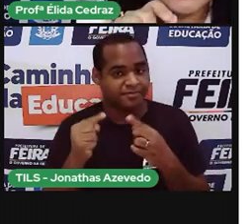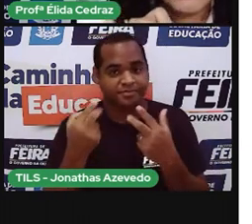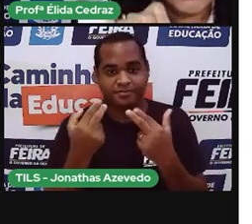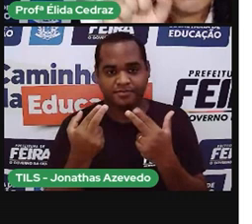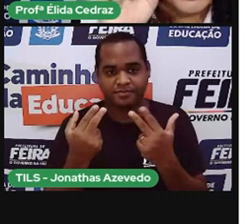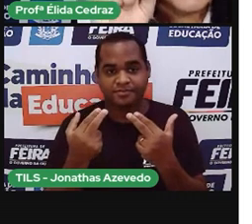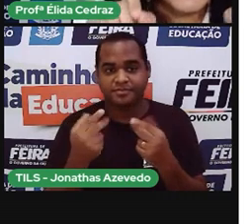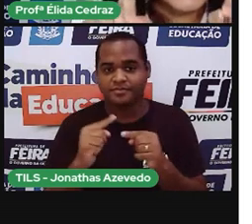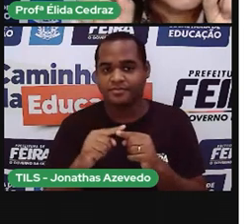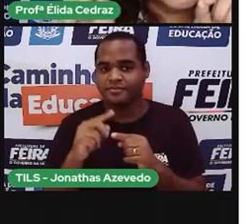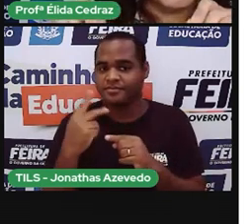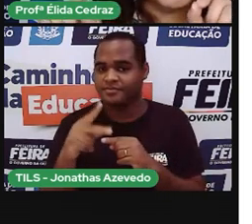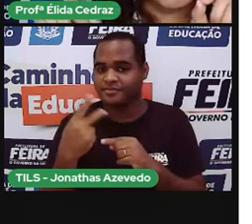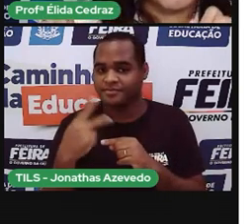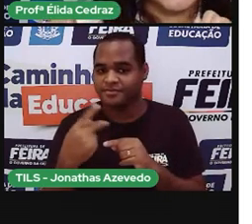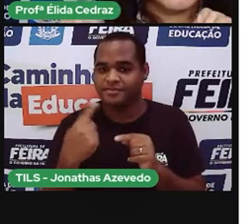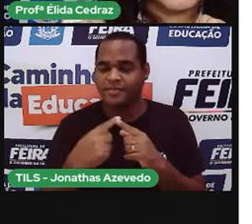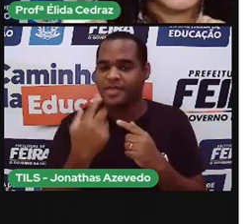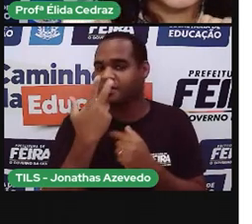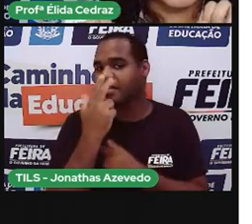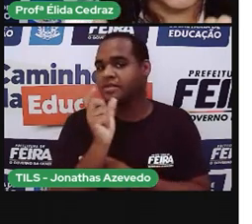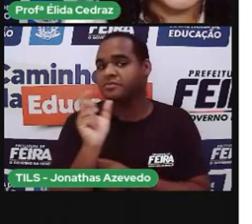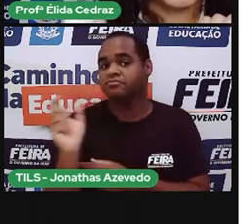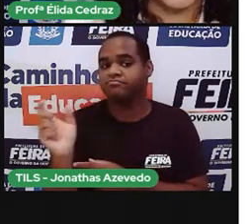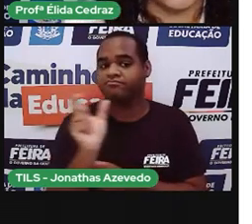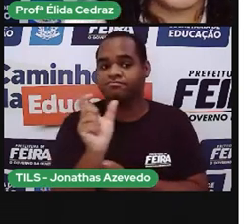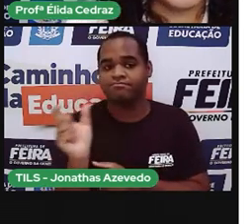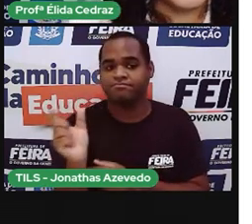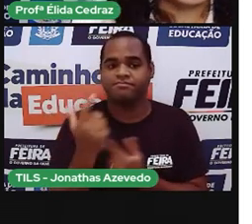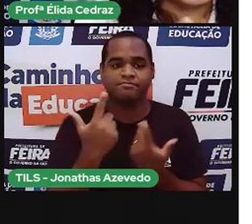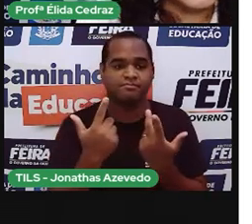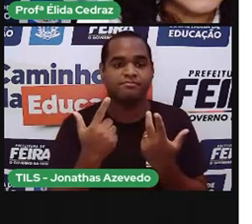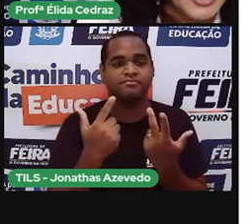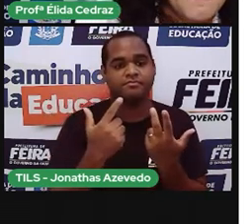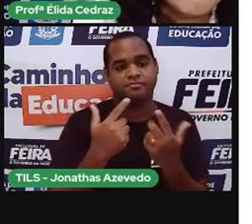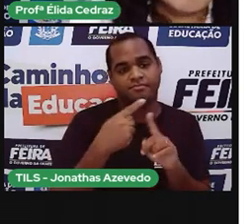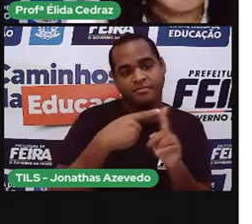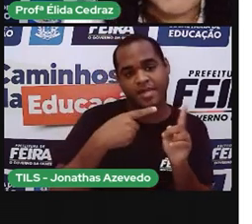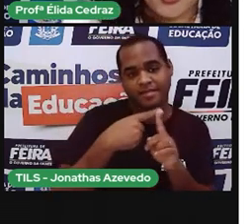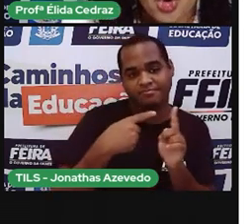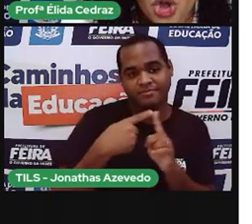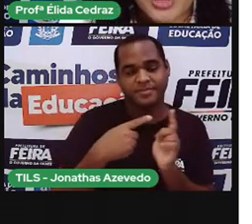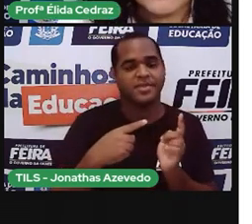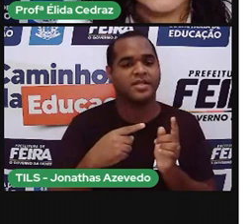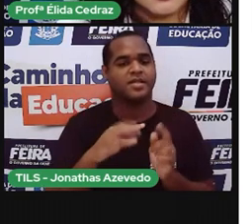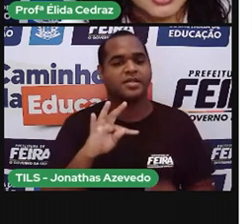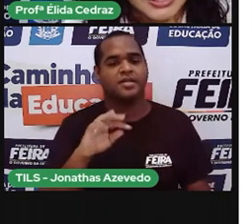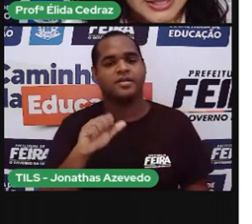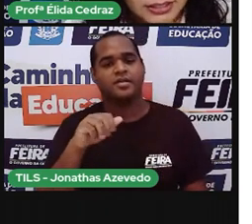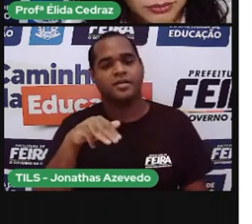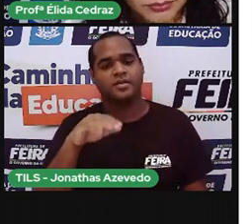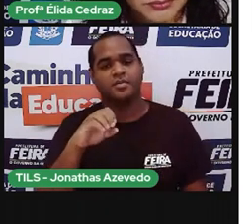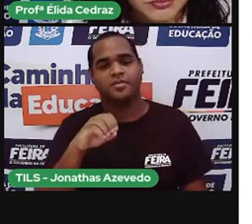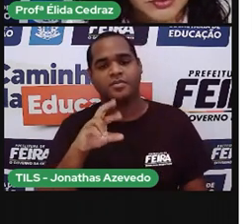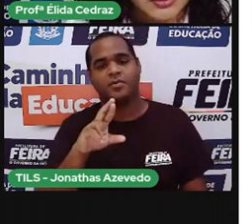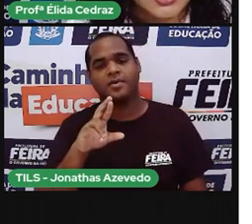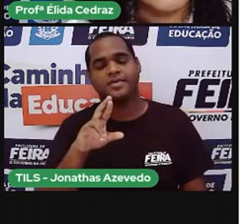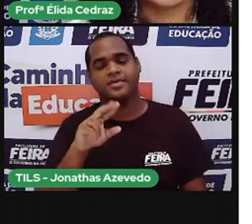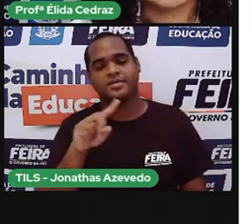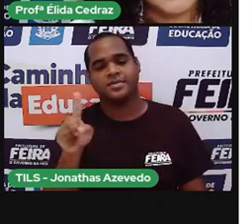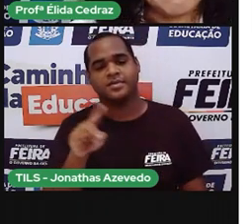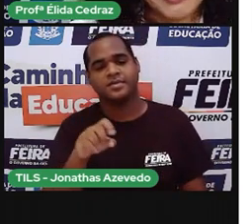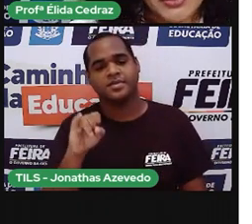escritos com as medidas muito parecida Olha só então borozinho